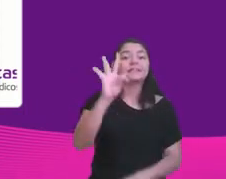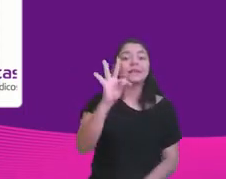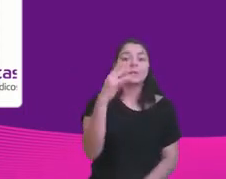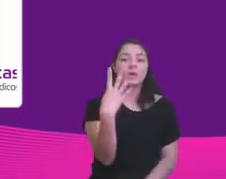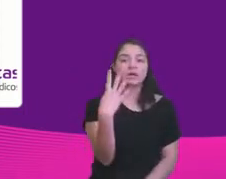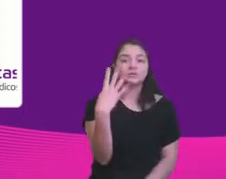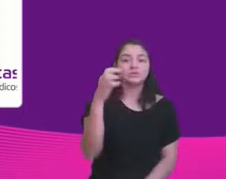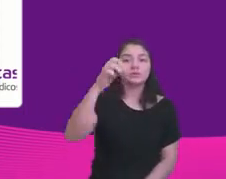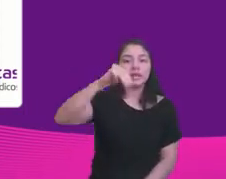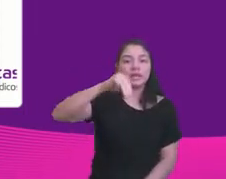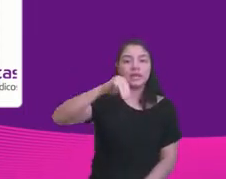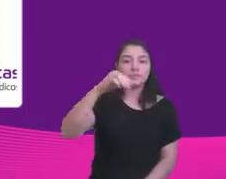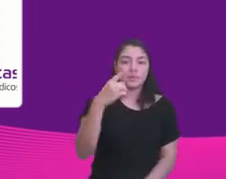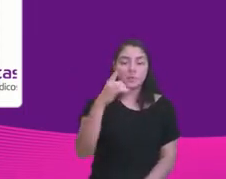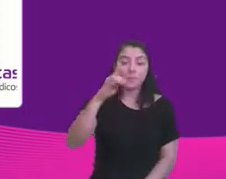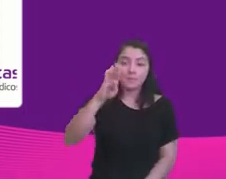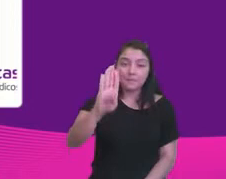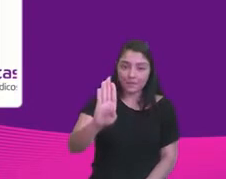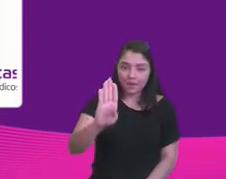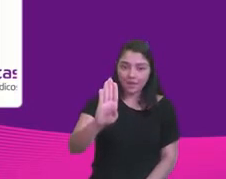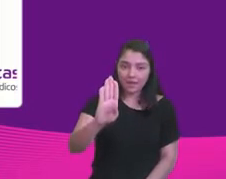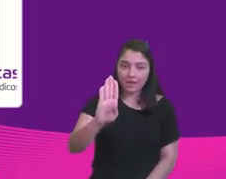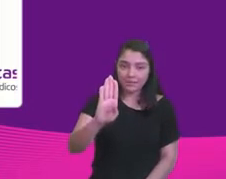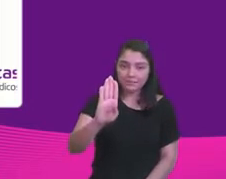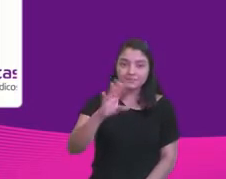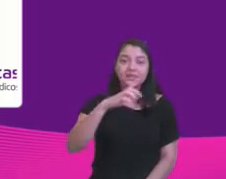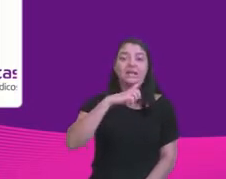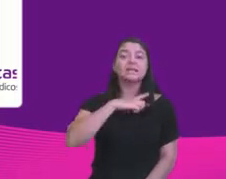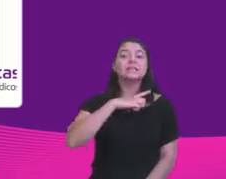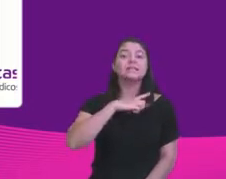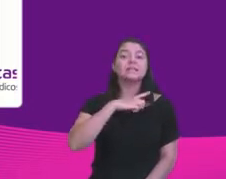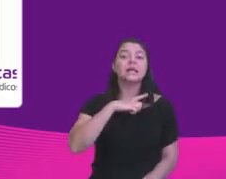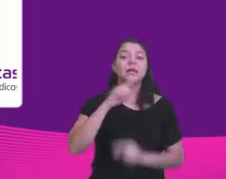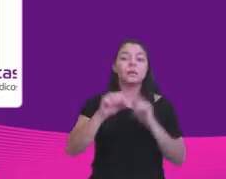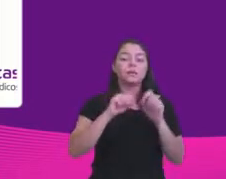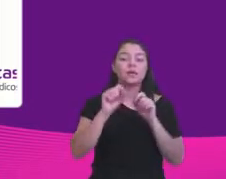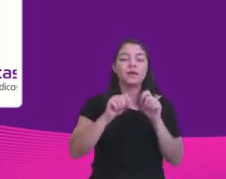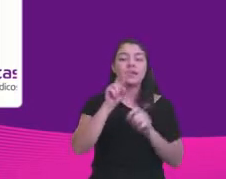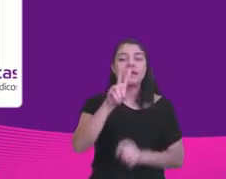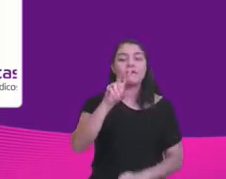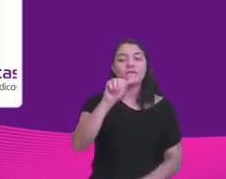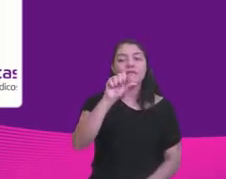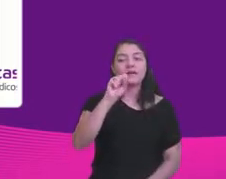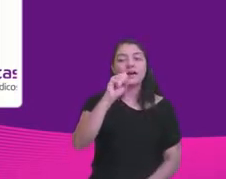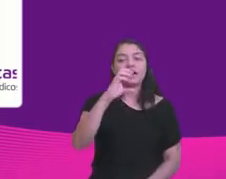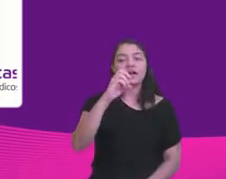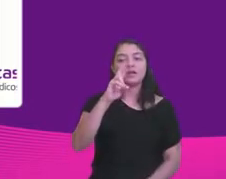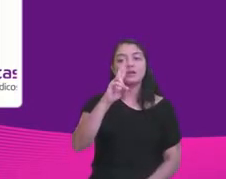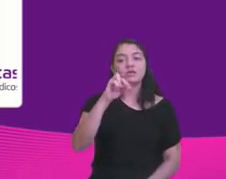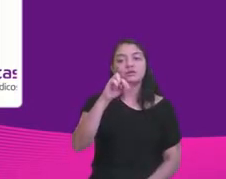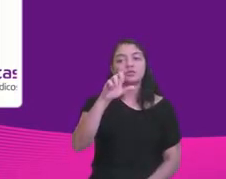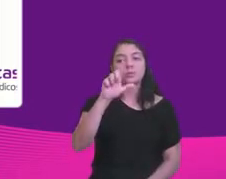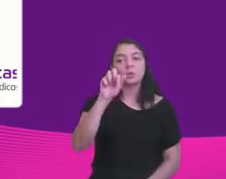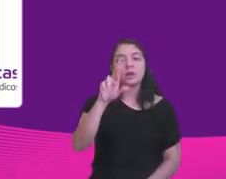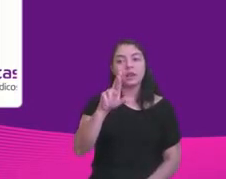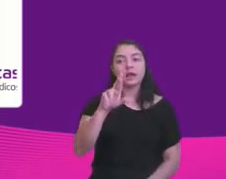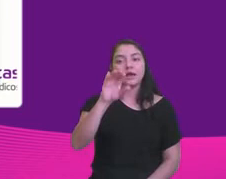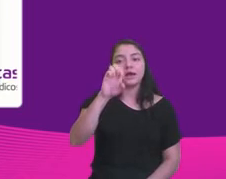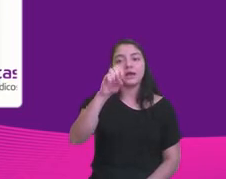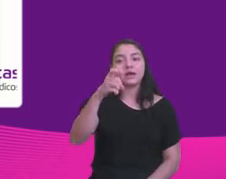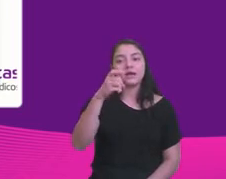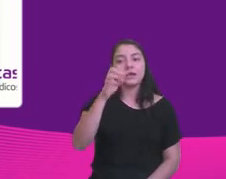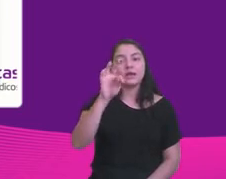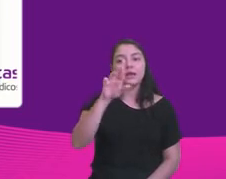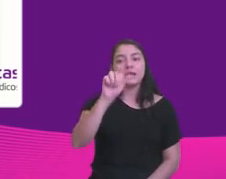T4N1B, com presença de invasão vascular extramural, tá? 2